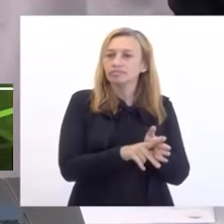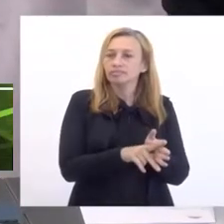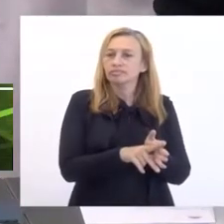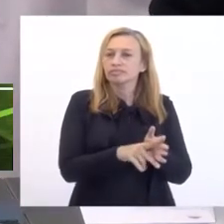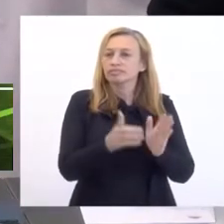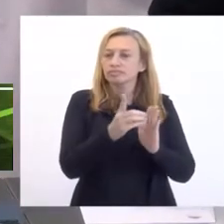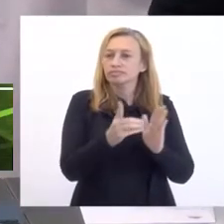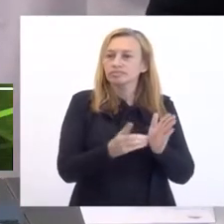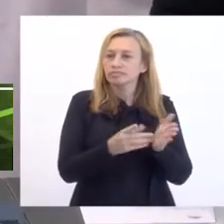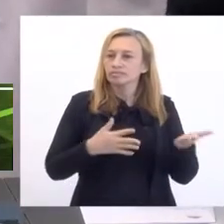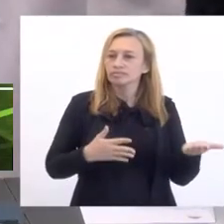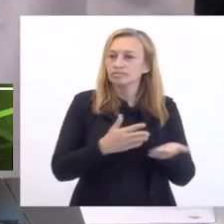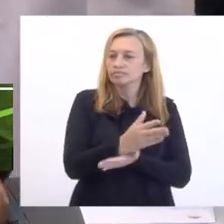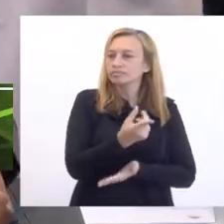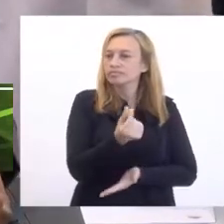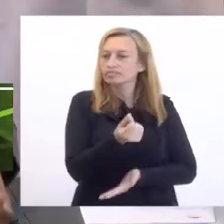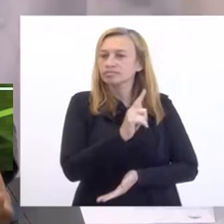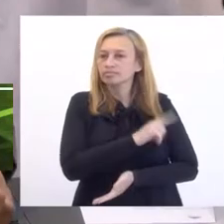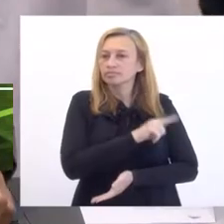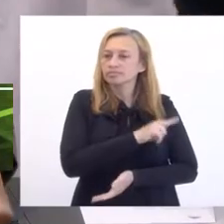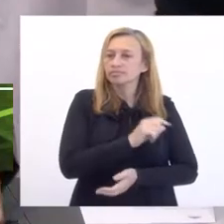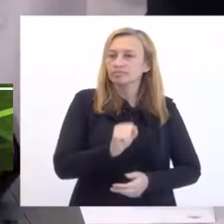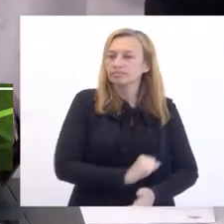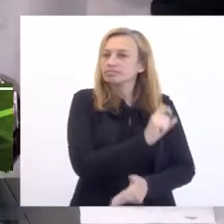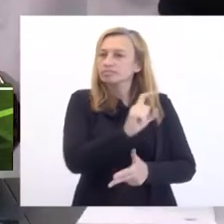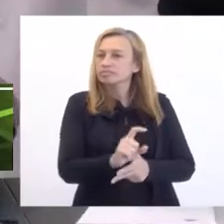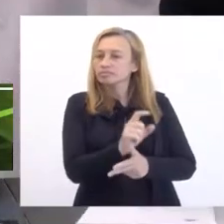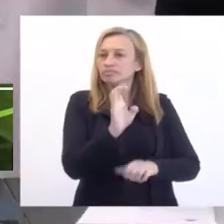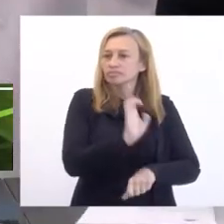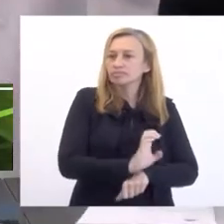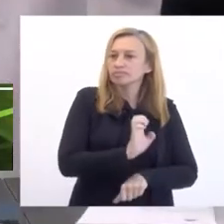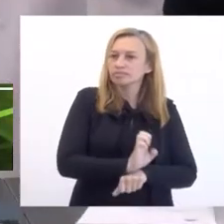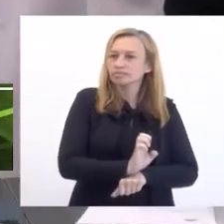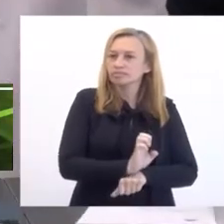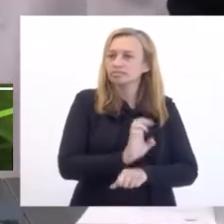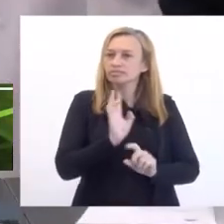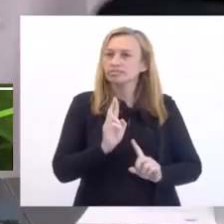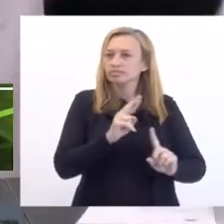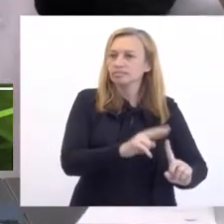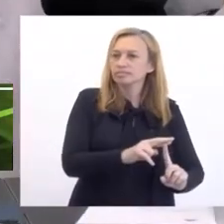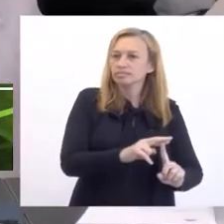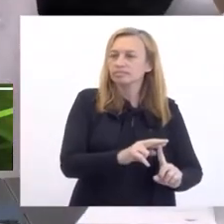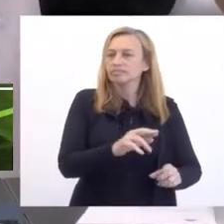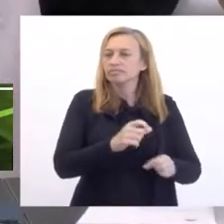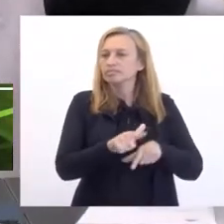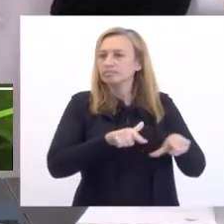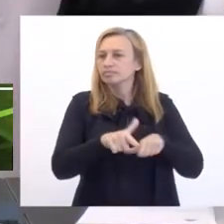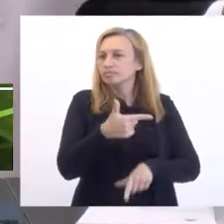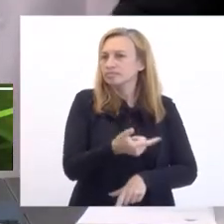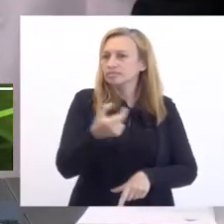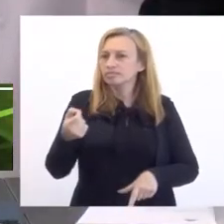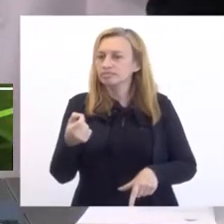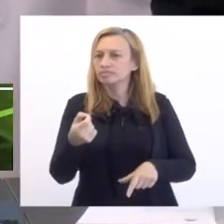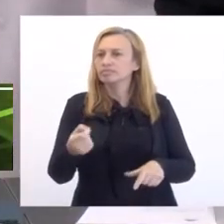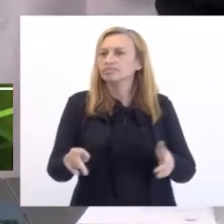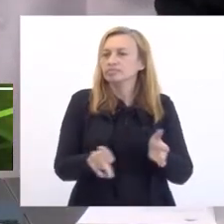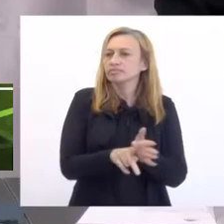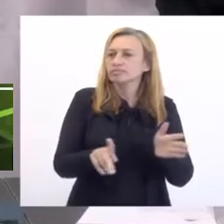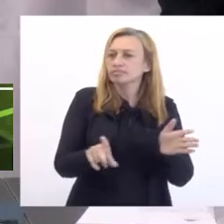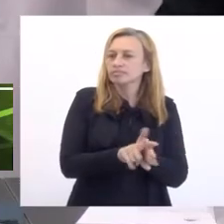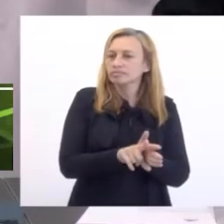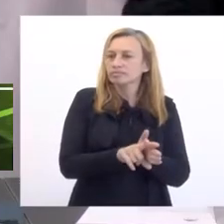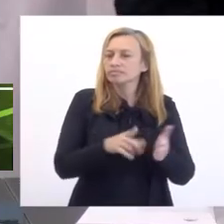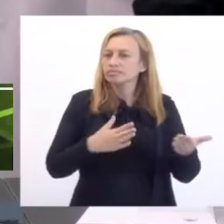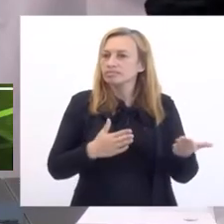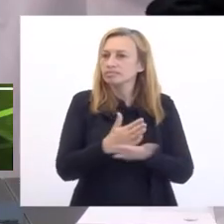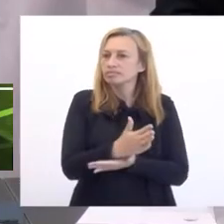legislativo aprovado às contas de gestão do Poder Executivo Estadual referente ao exercício 2020, bem como o projeto de decreto legislativo